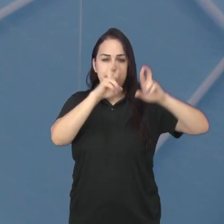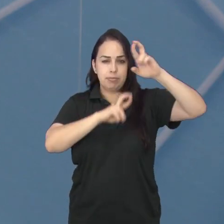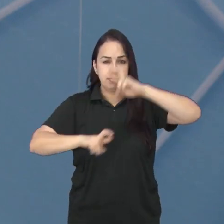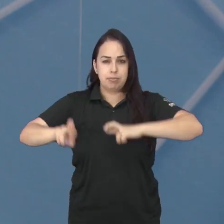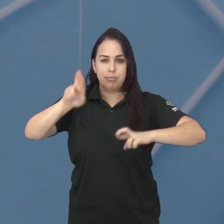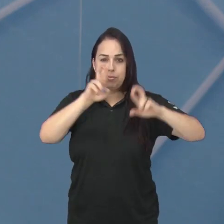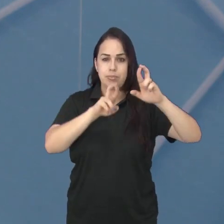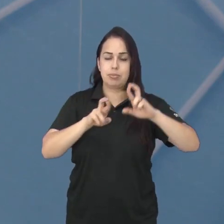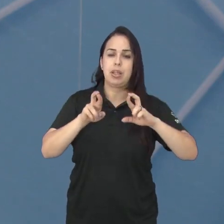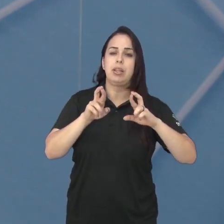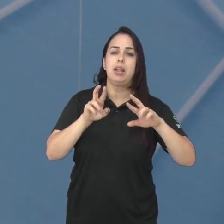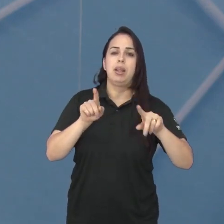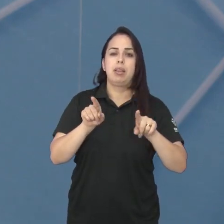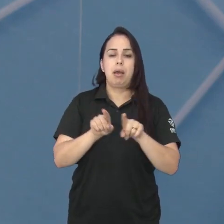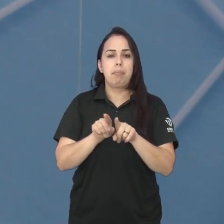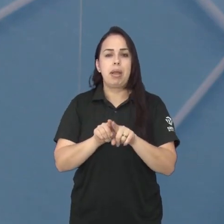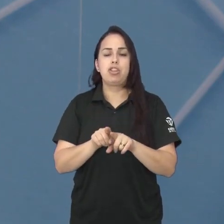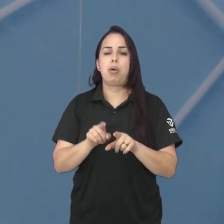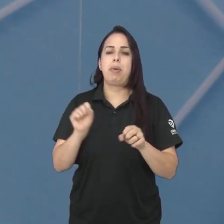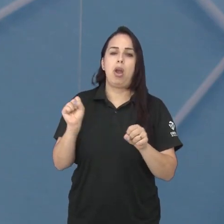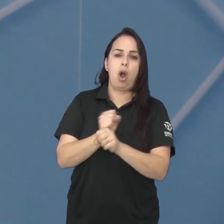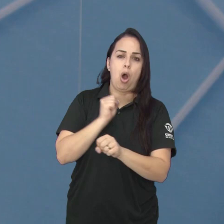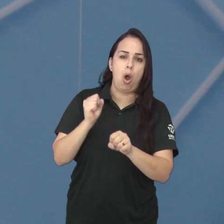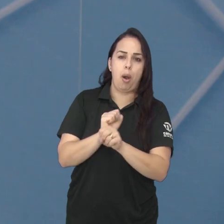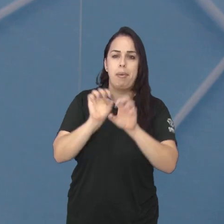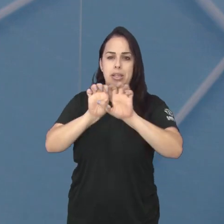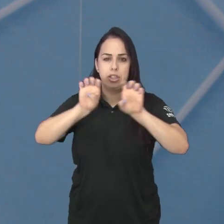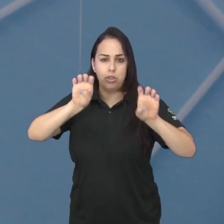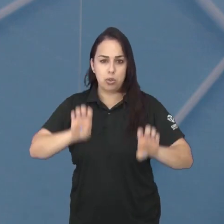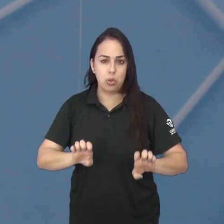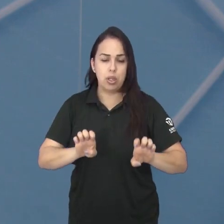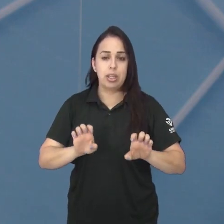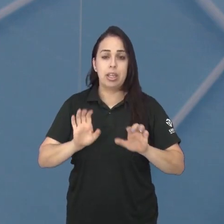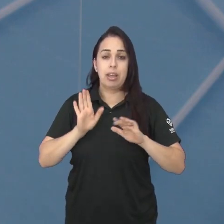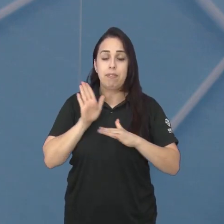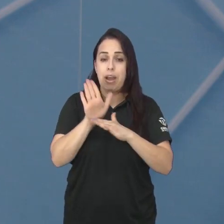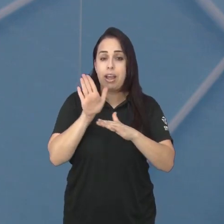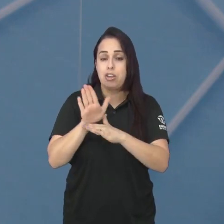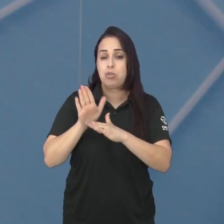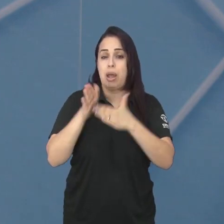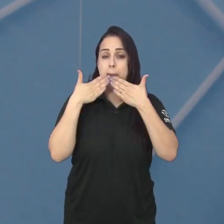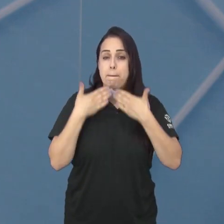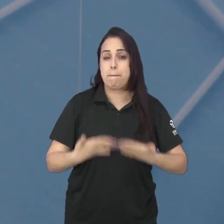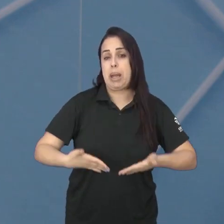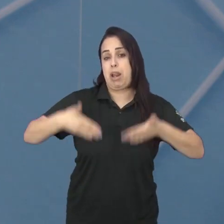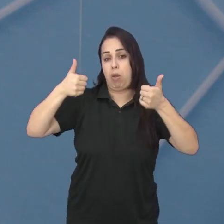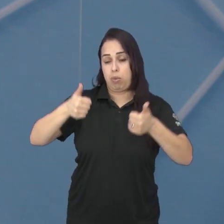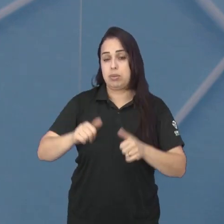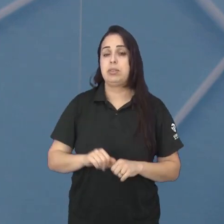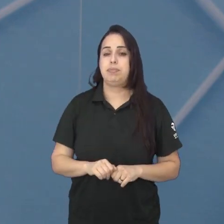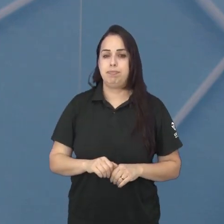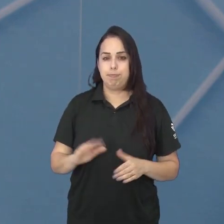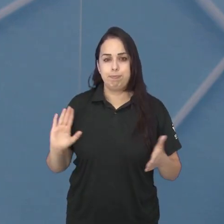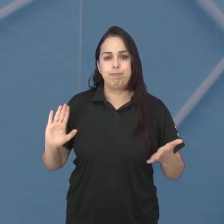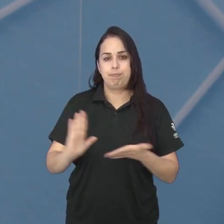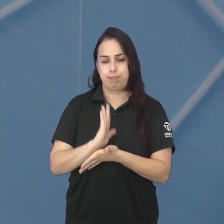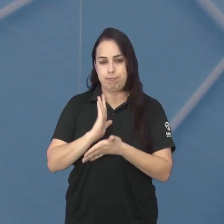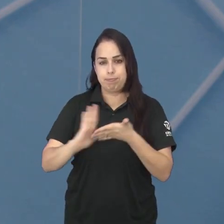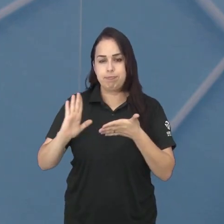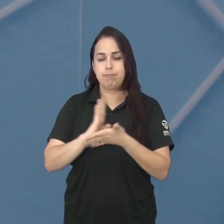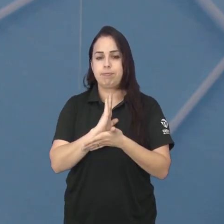até obras estruturais, né, questão que facilitam e que melhoram as condições do local. Às